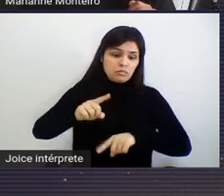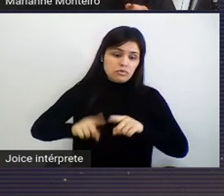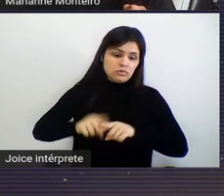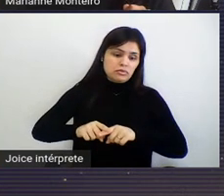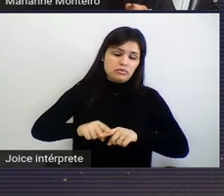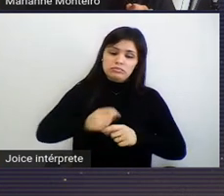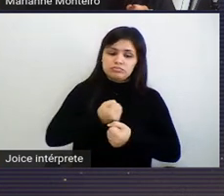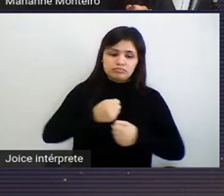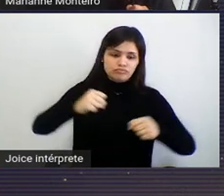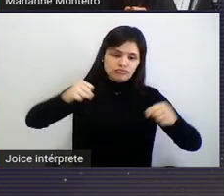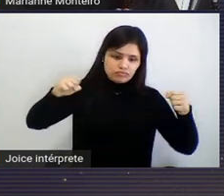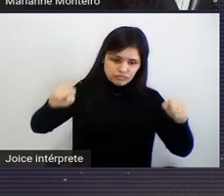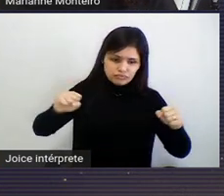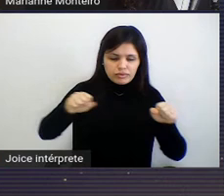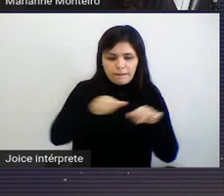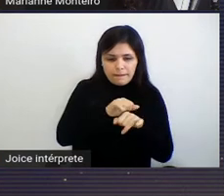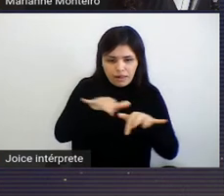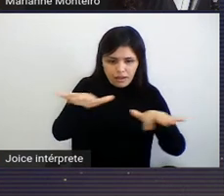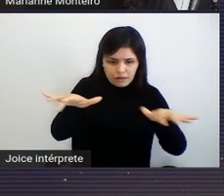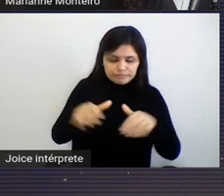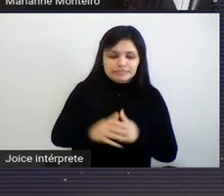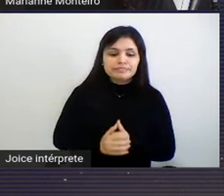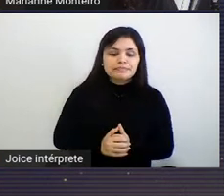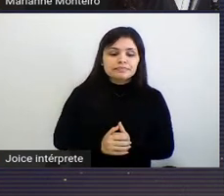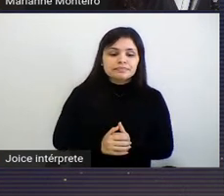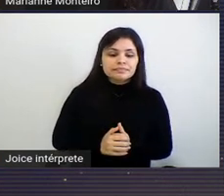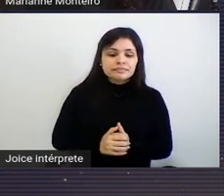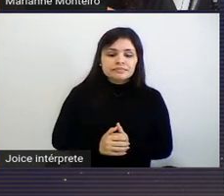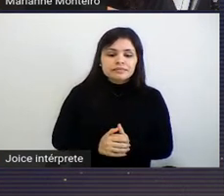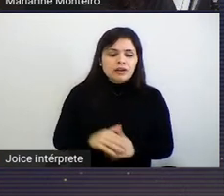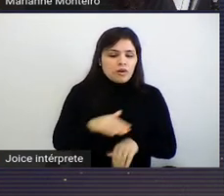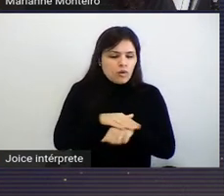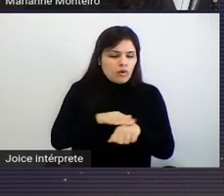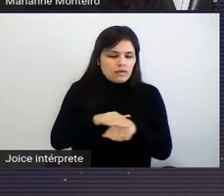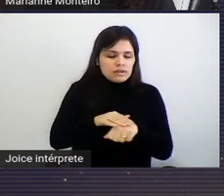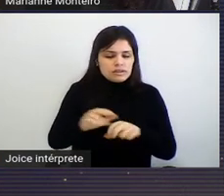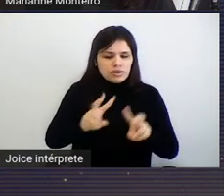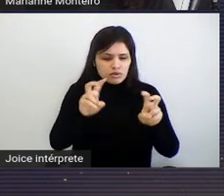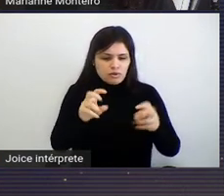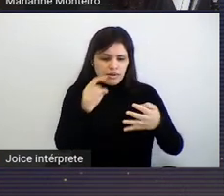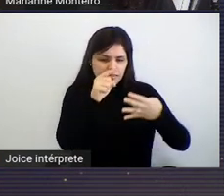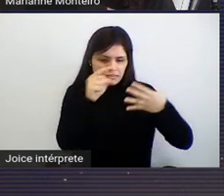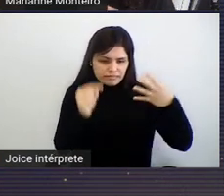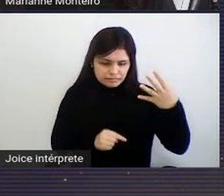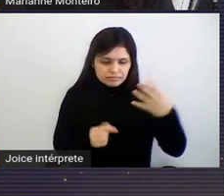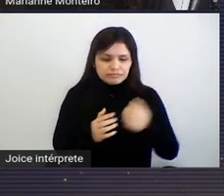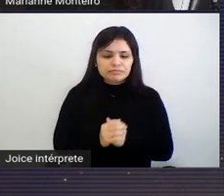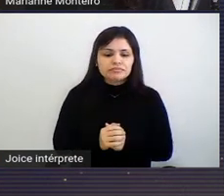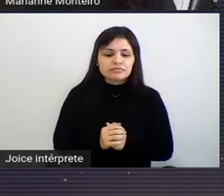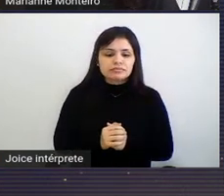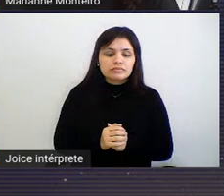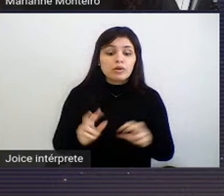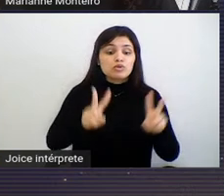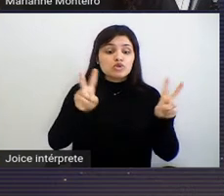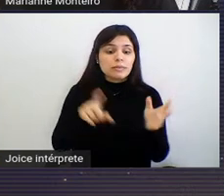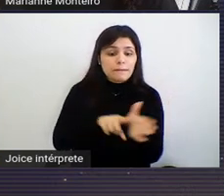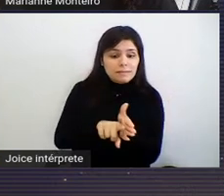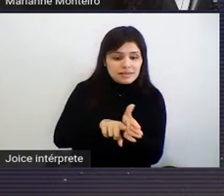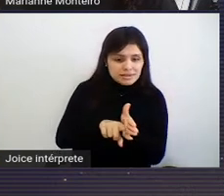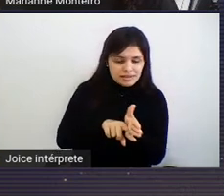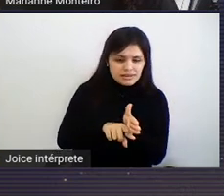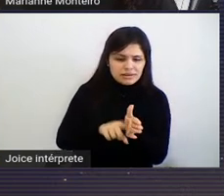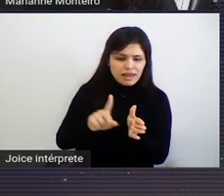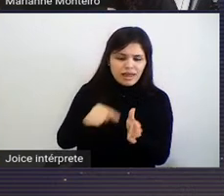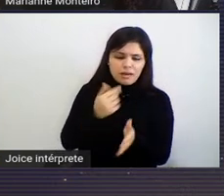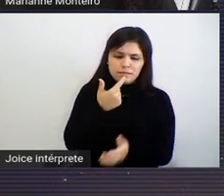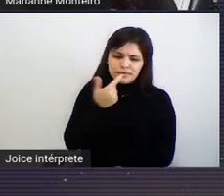E vou comentar um pouquinho mais sobre esses pontos. Então, sobre a pesquisa, Deep Learning é uma área relativamente recente e